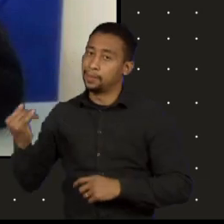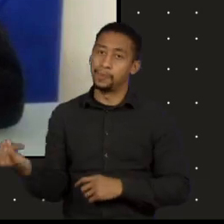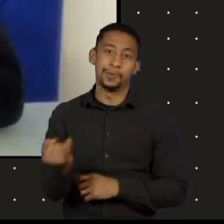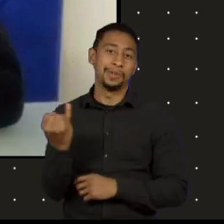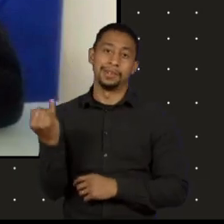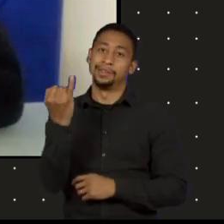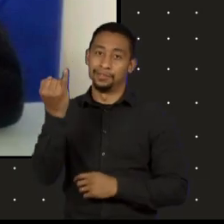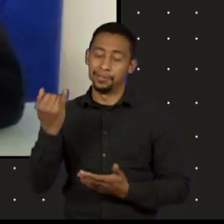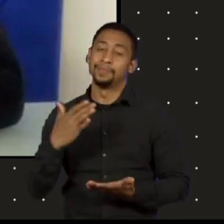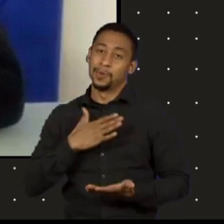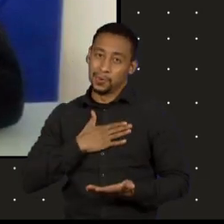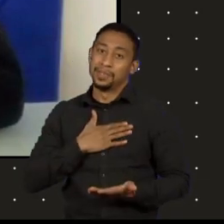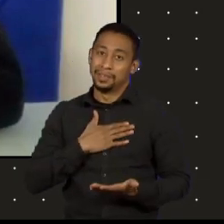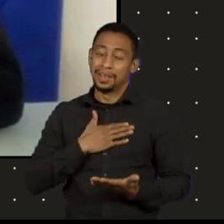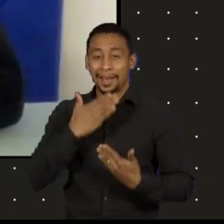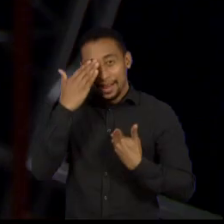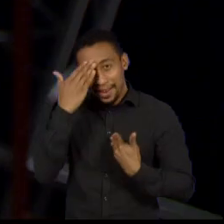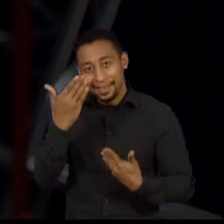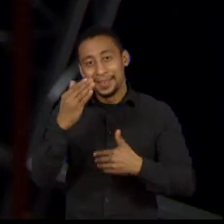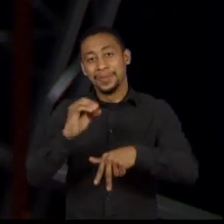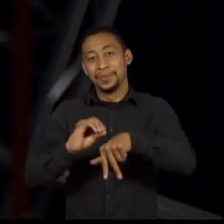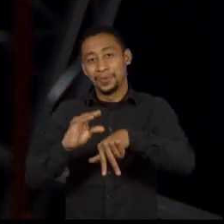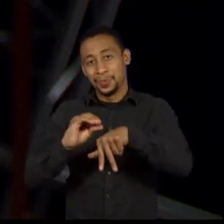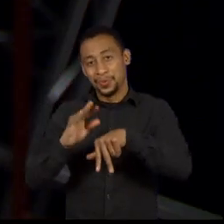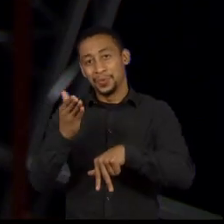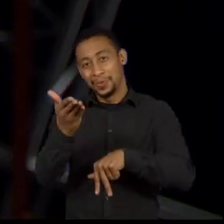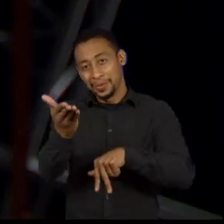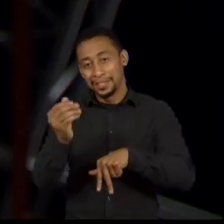aí pela cultura, porque